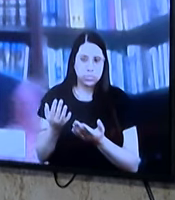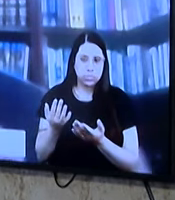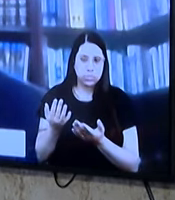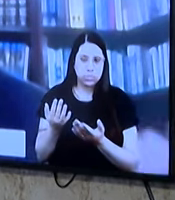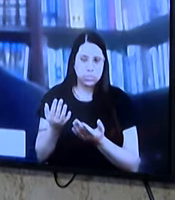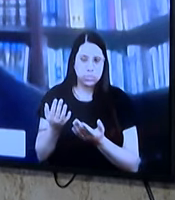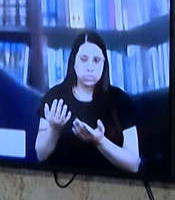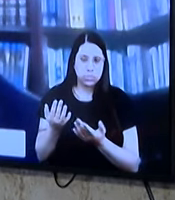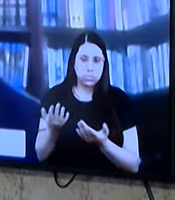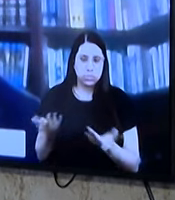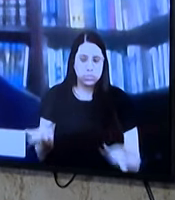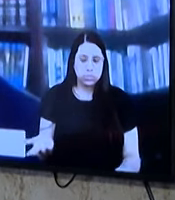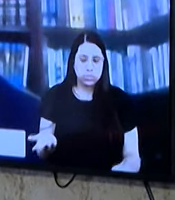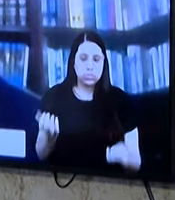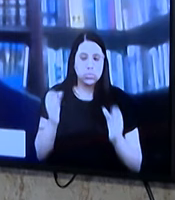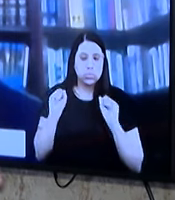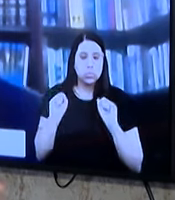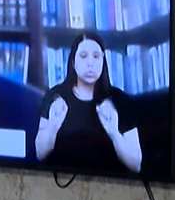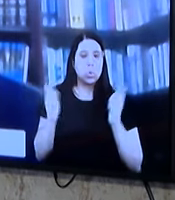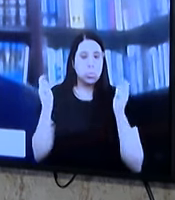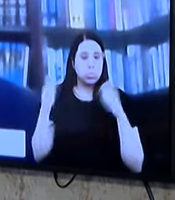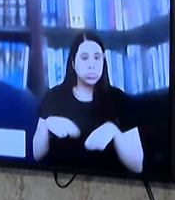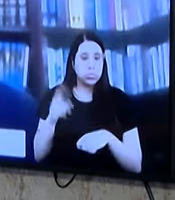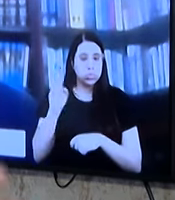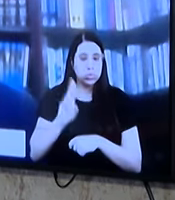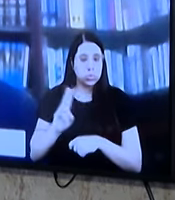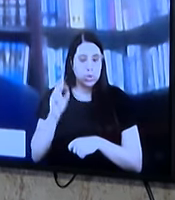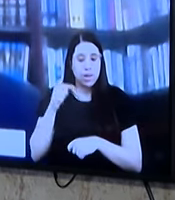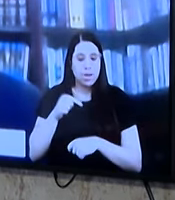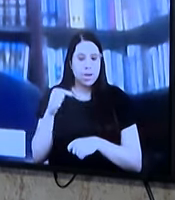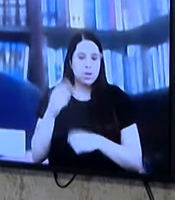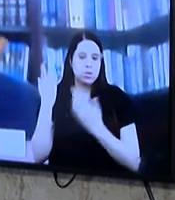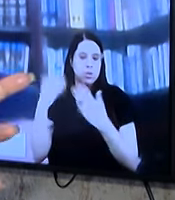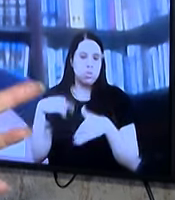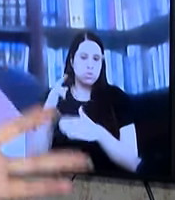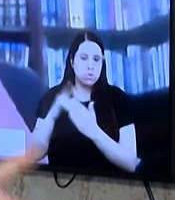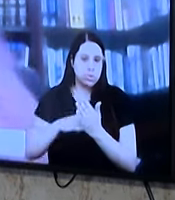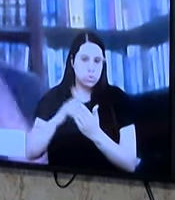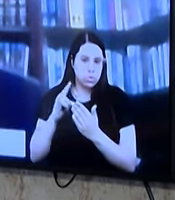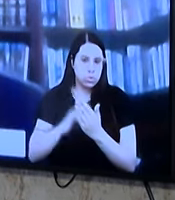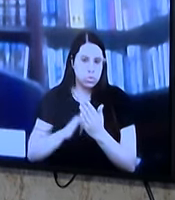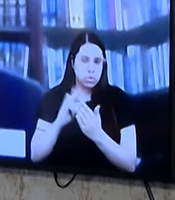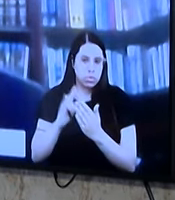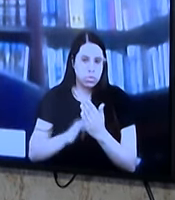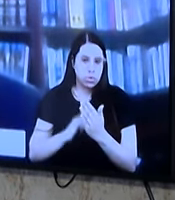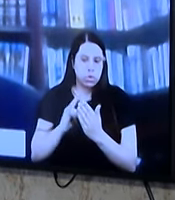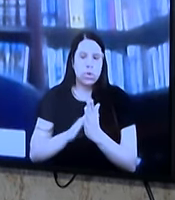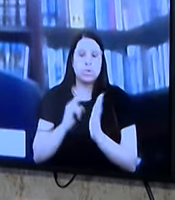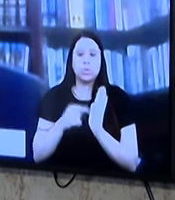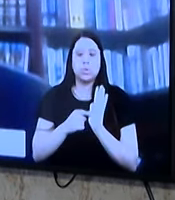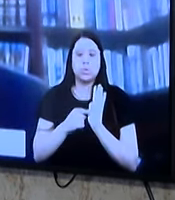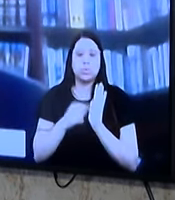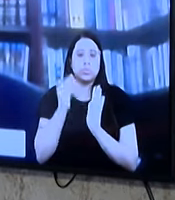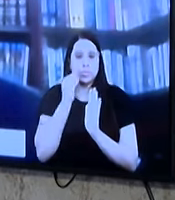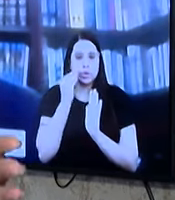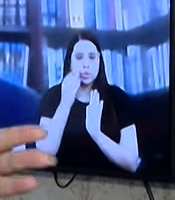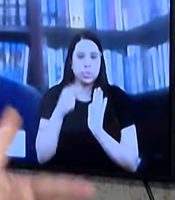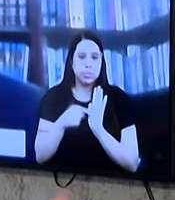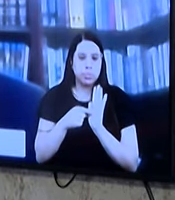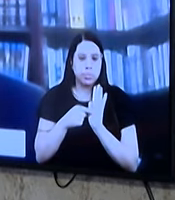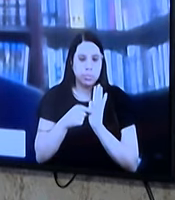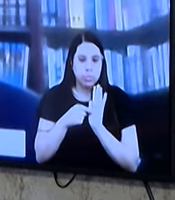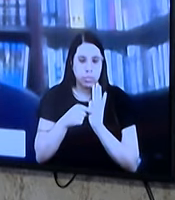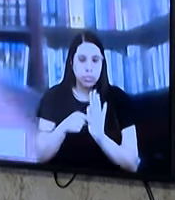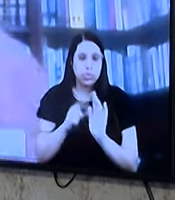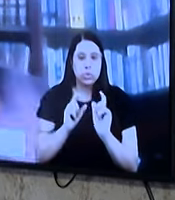novo nós instalamos funcionou perfeitamente depois de chegou a próxima fatura do outro mês veio a cobrança